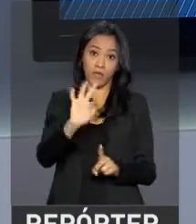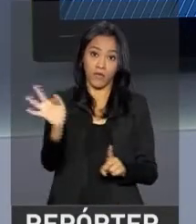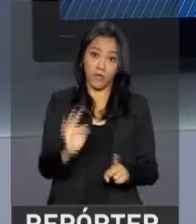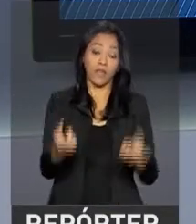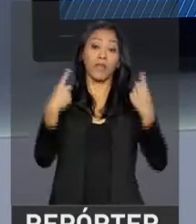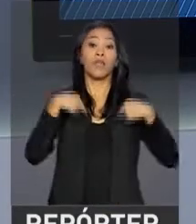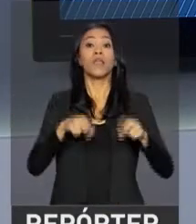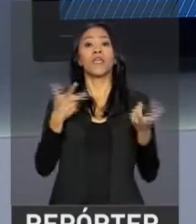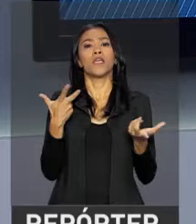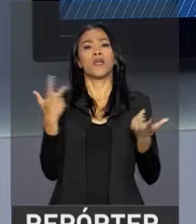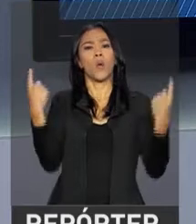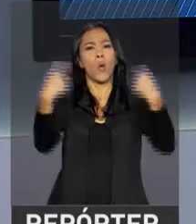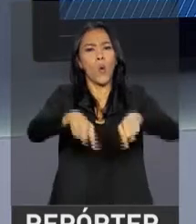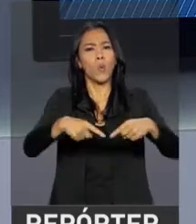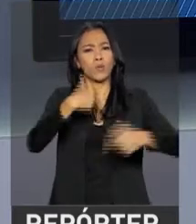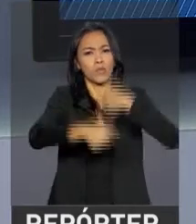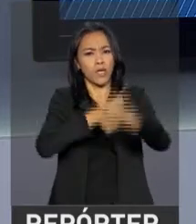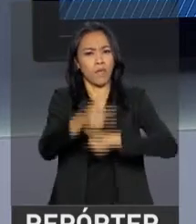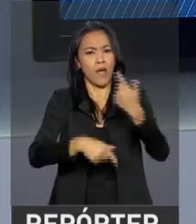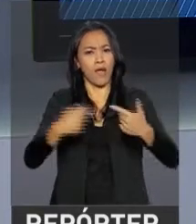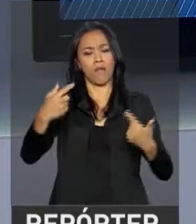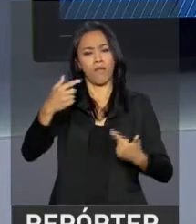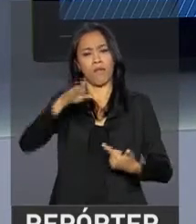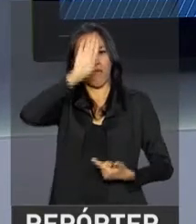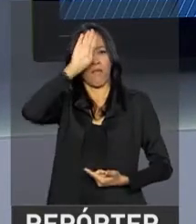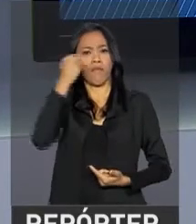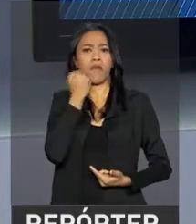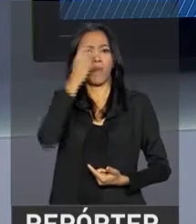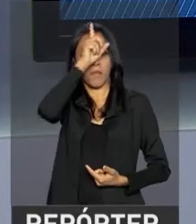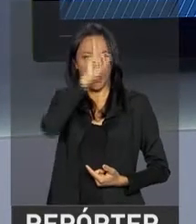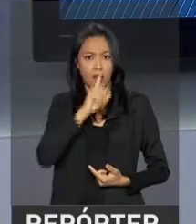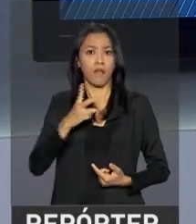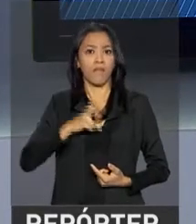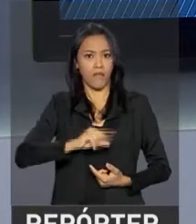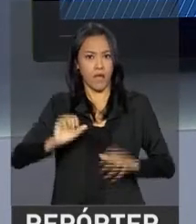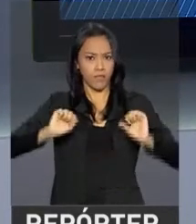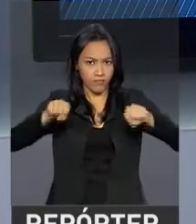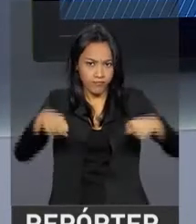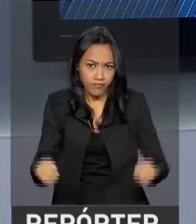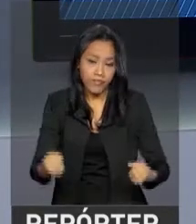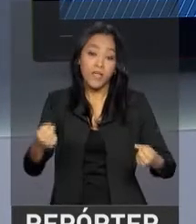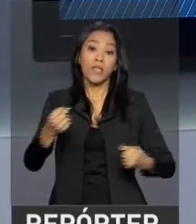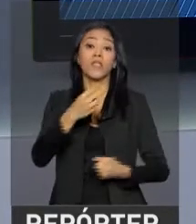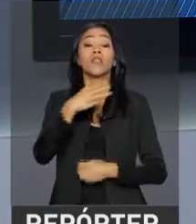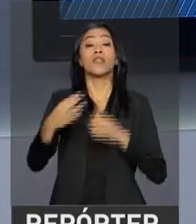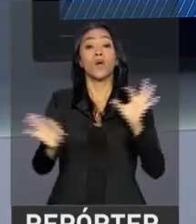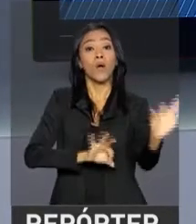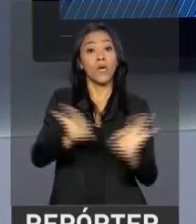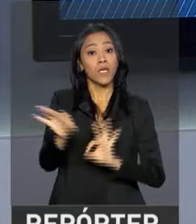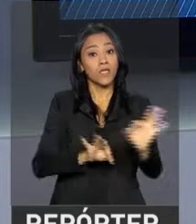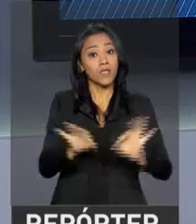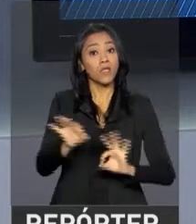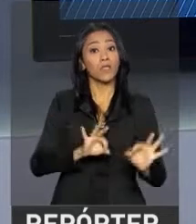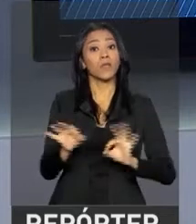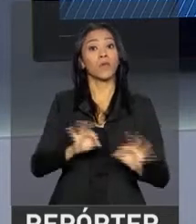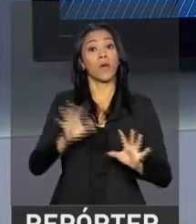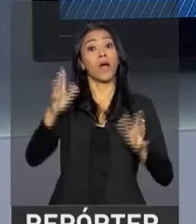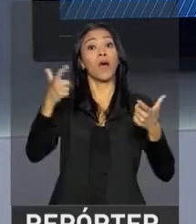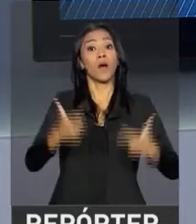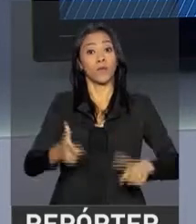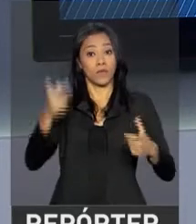ganhar um reforço o ministro da saúde ricardo barros inaugurou nesta quinta-feira a linha final de produção da vacina contra a doença em são